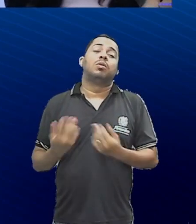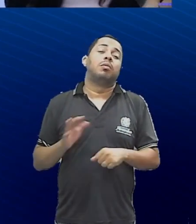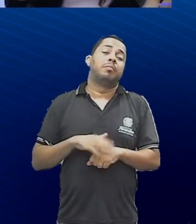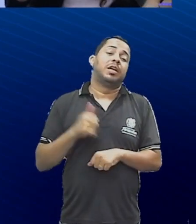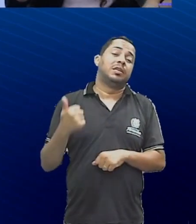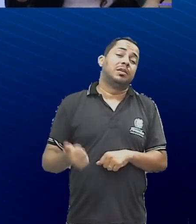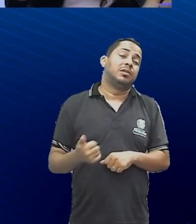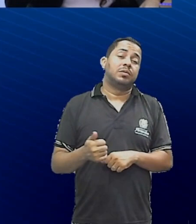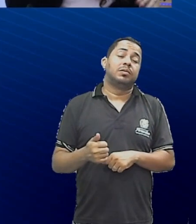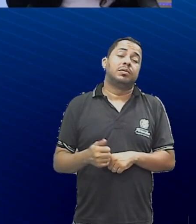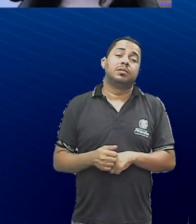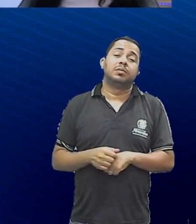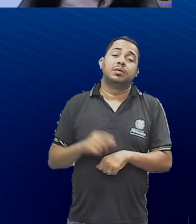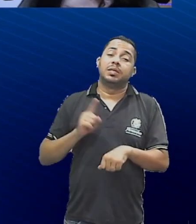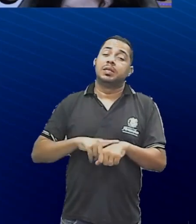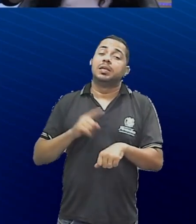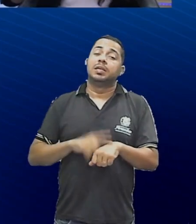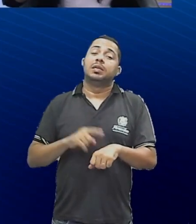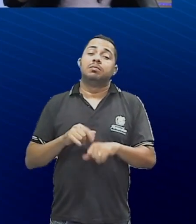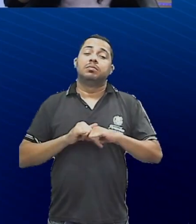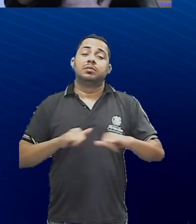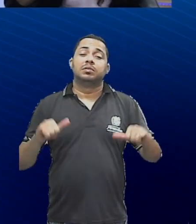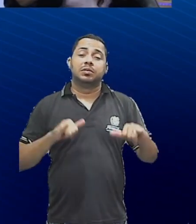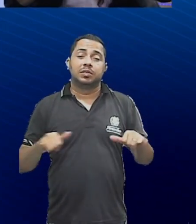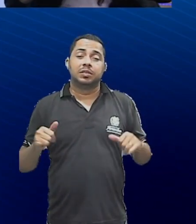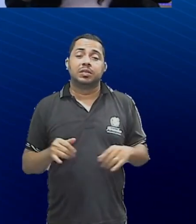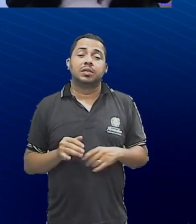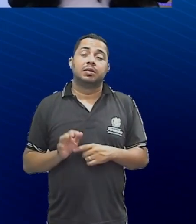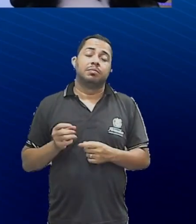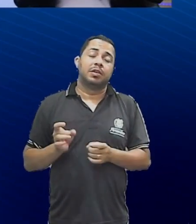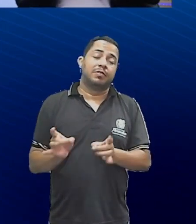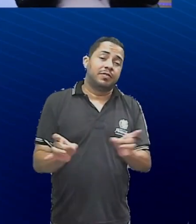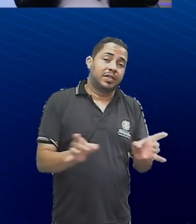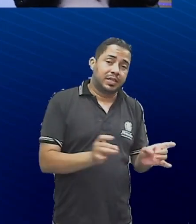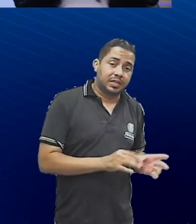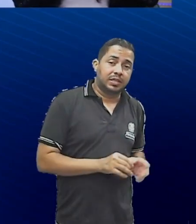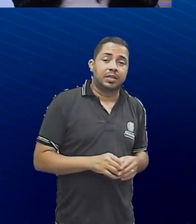melhor momento de anunciar, de colocar para venda,